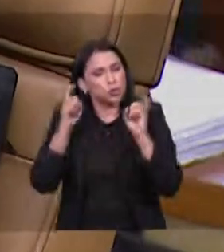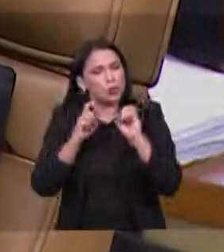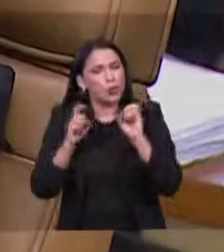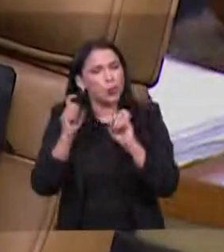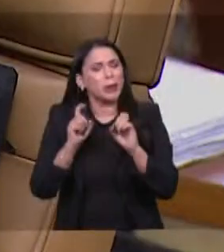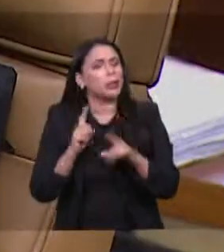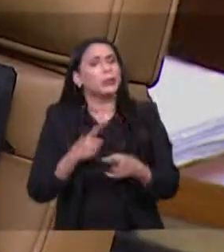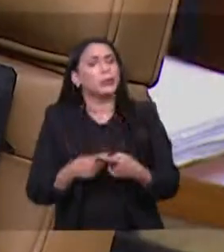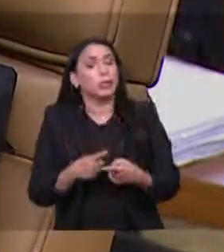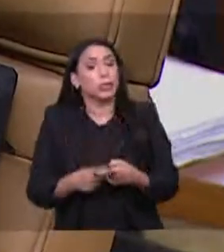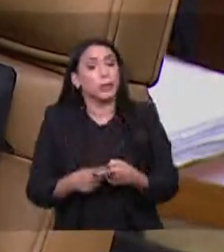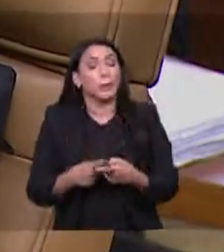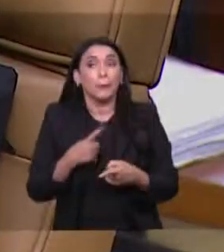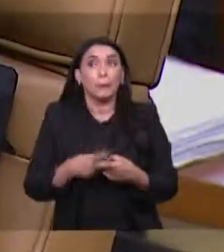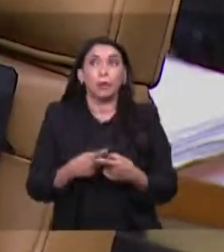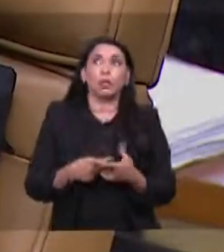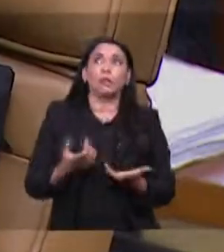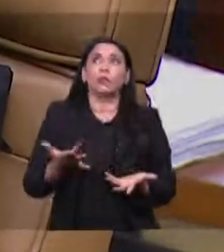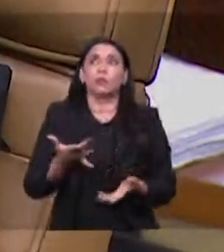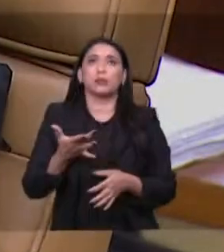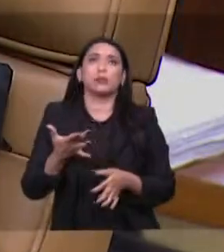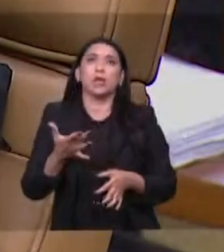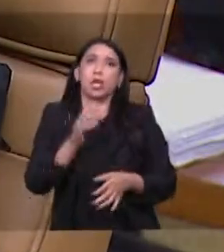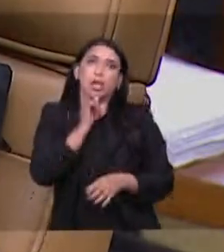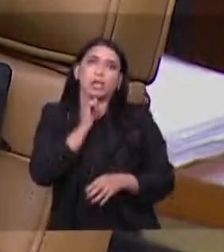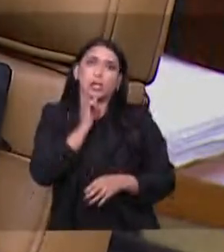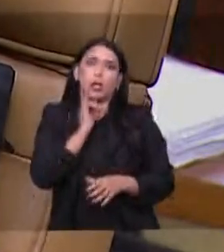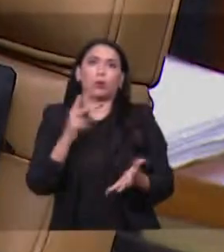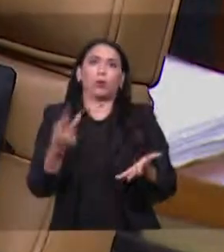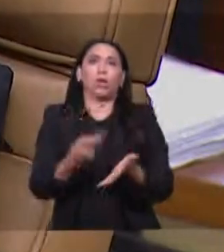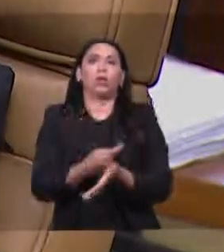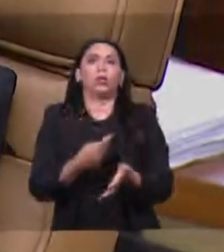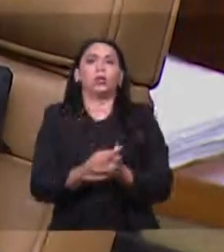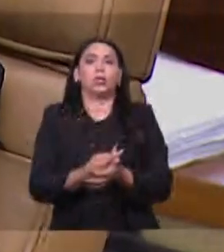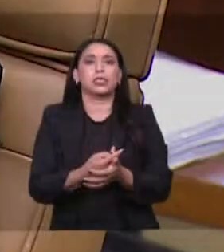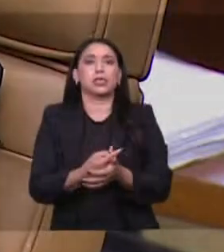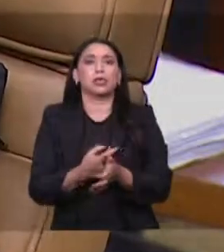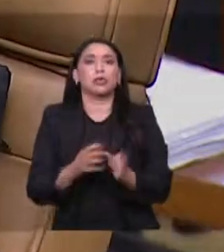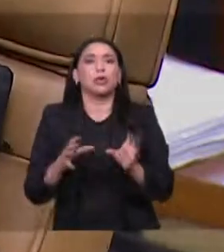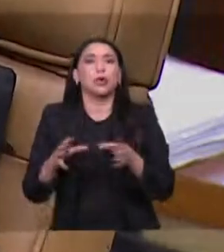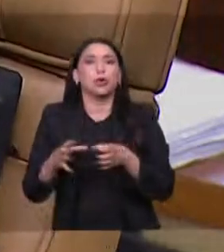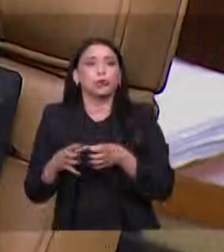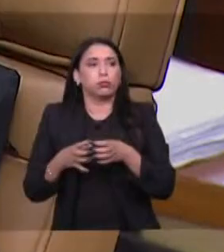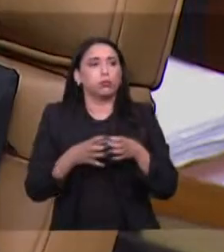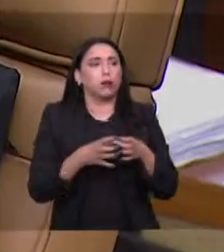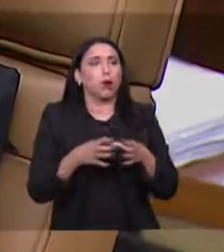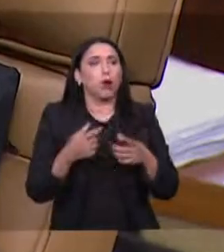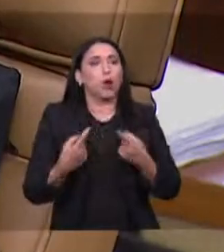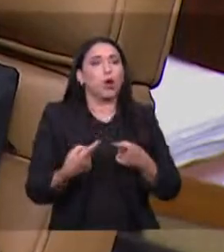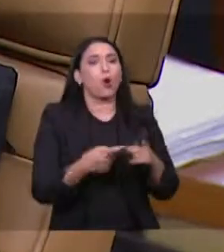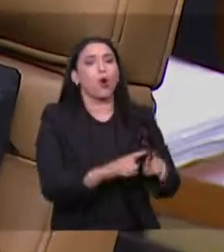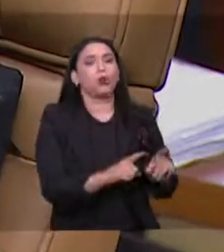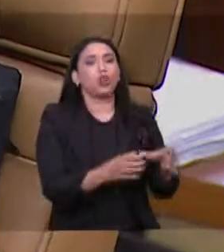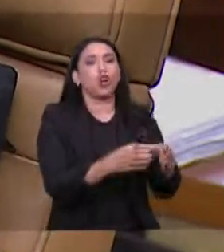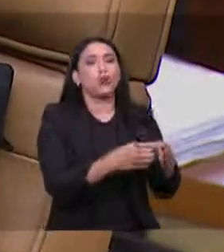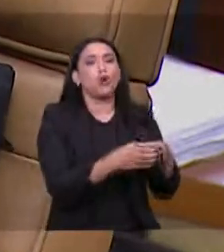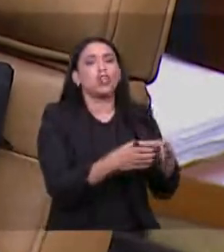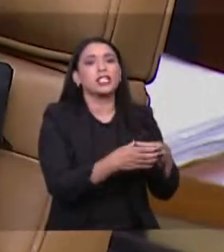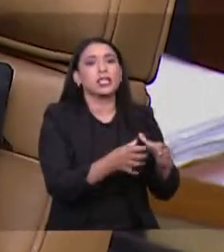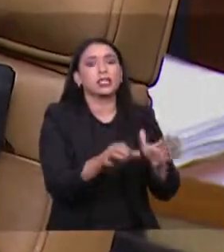então suponhamos que tenha ocorrido uma operação contra uma organização criminosa. Aí o parágrafo único diz assim, por meio